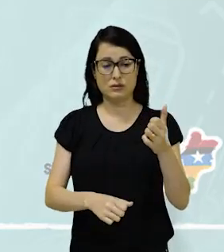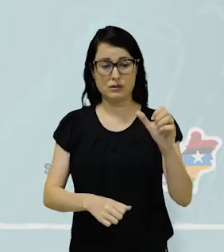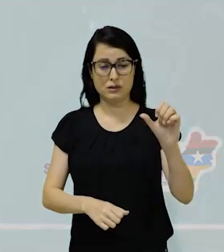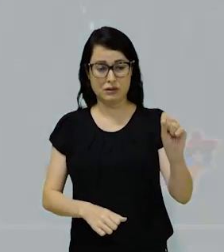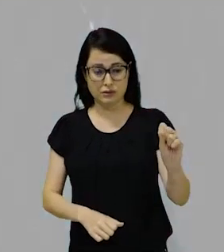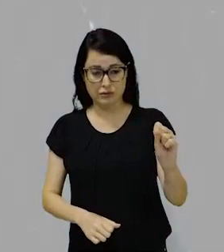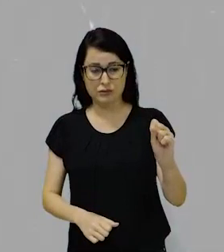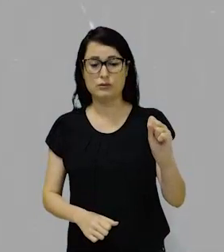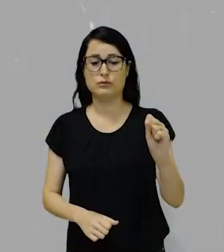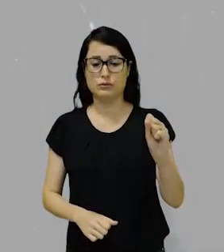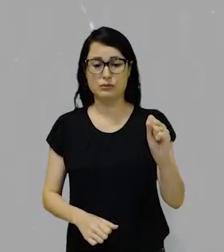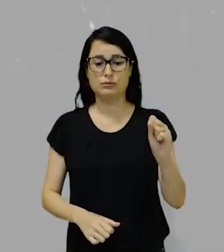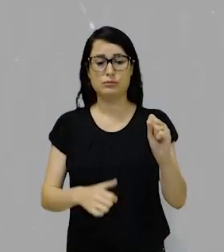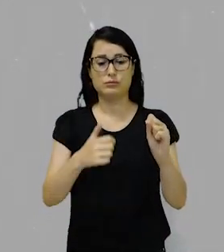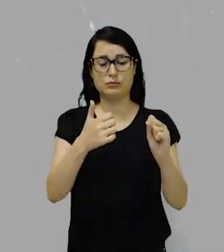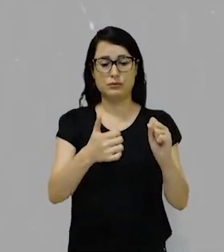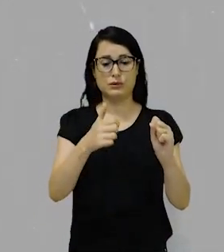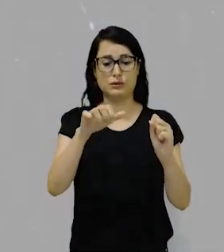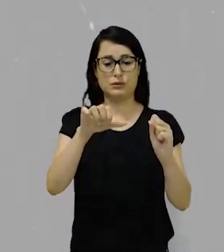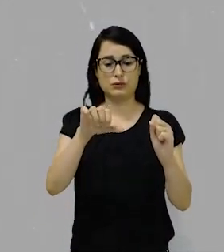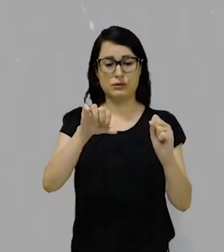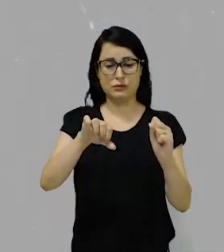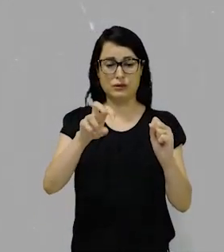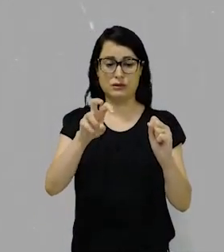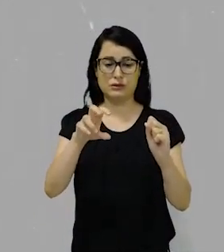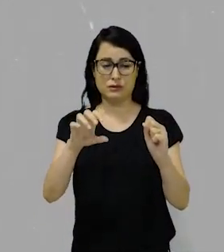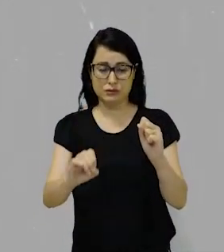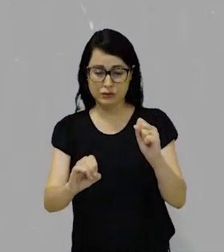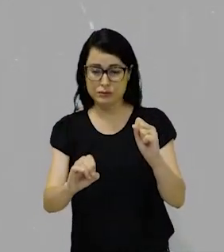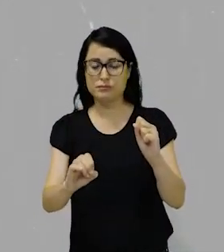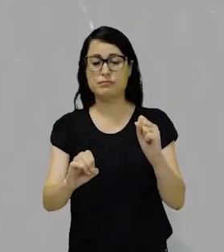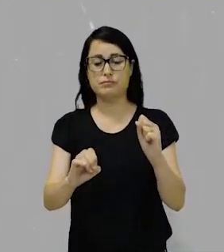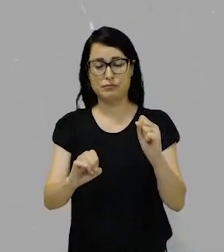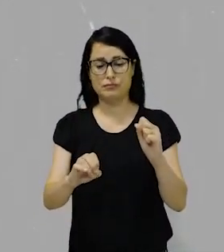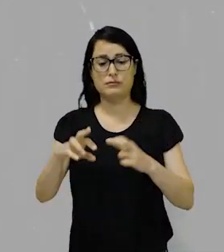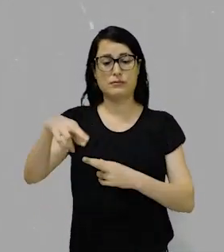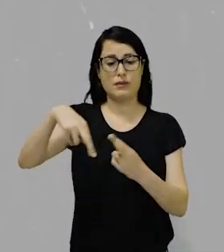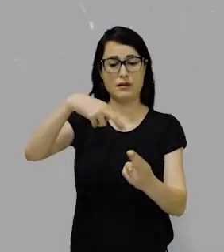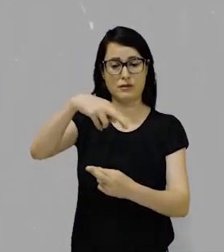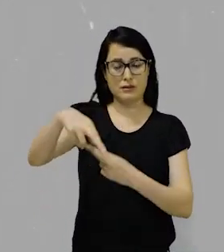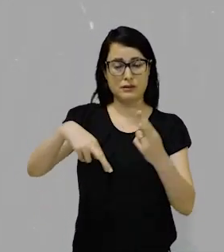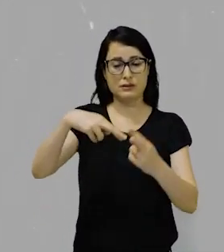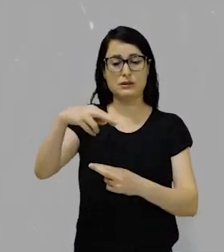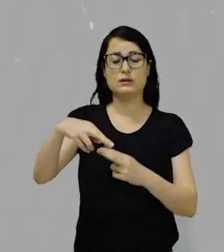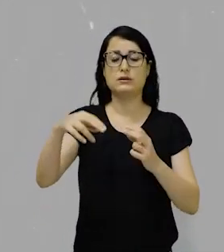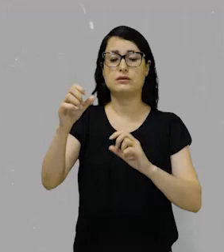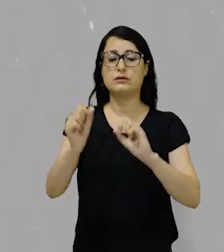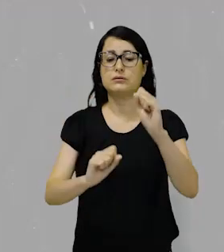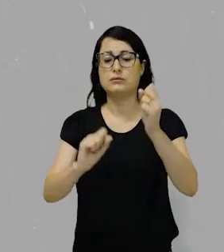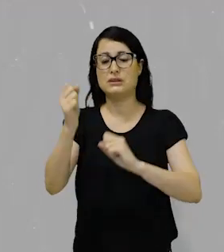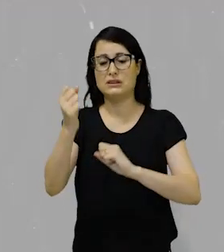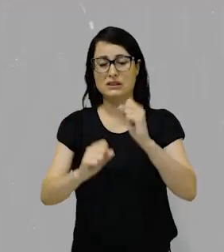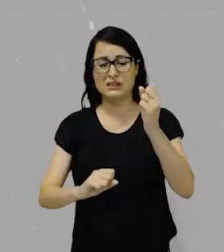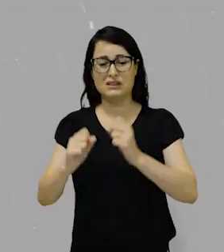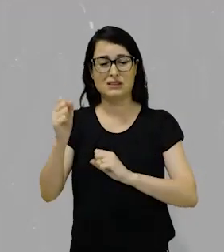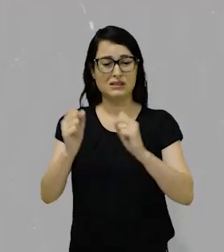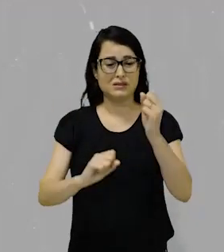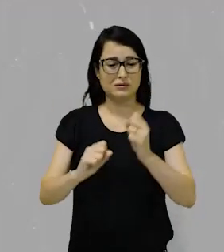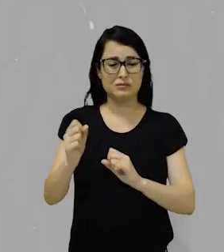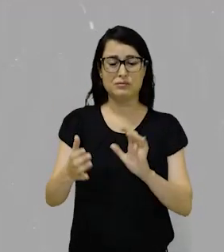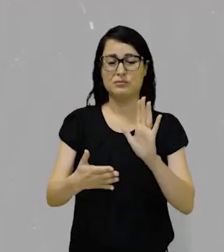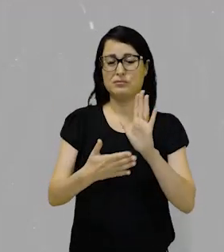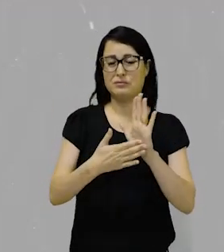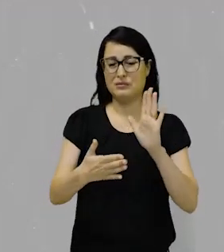1750, né? Tá? Revolução industrial aí, né? Vai propor aí uma crescente desenfreada,